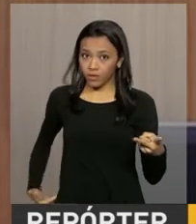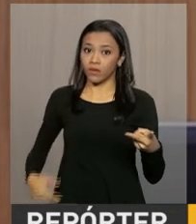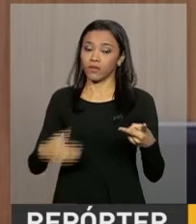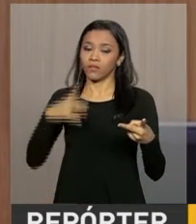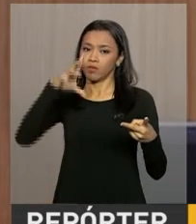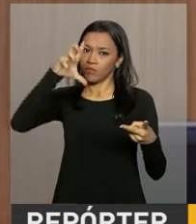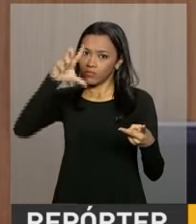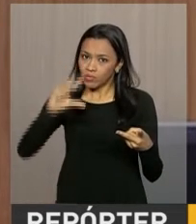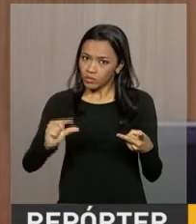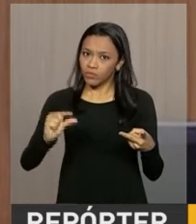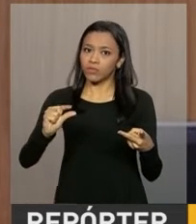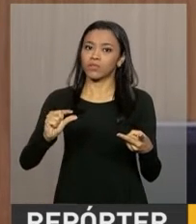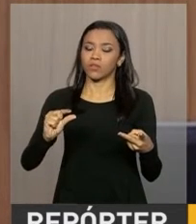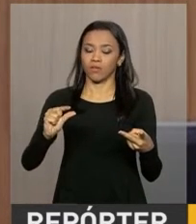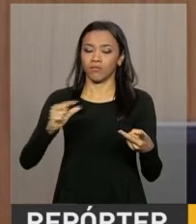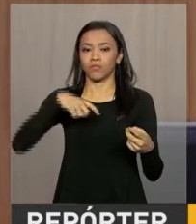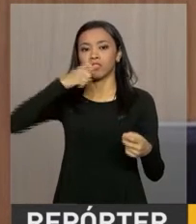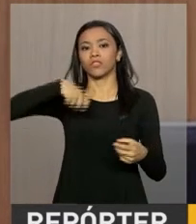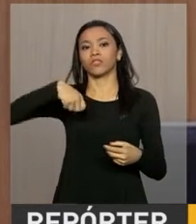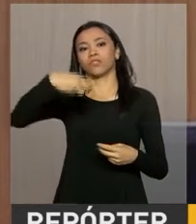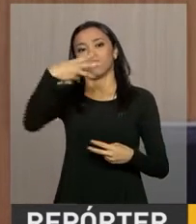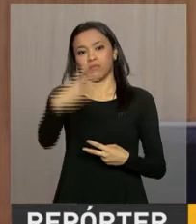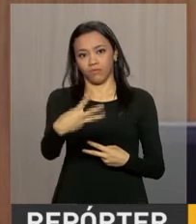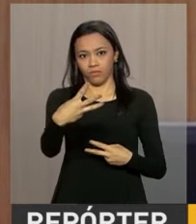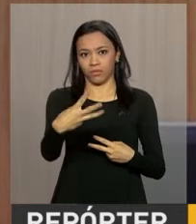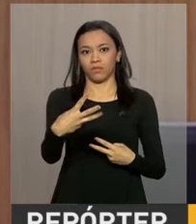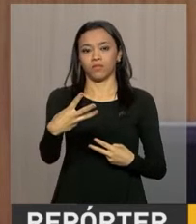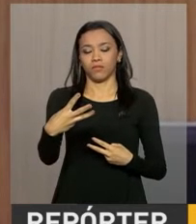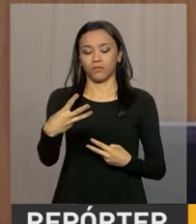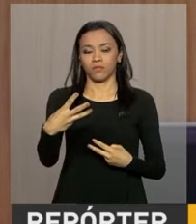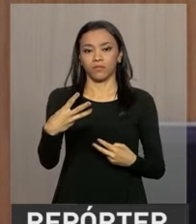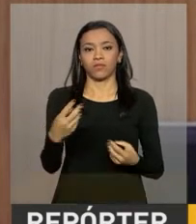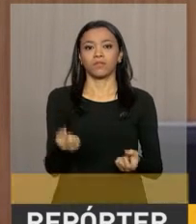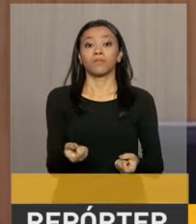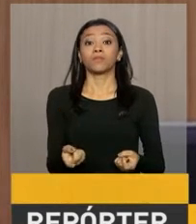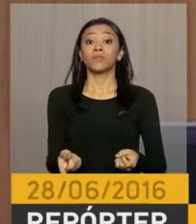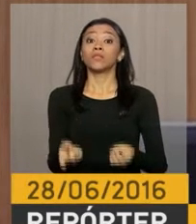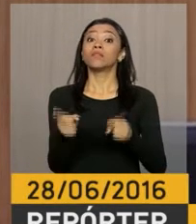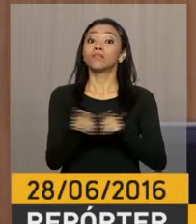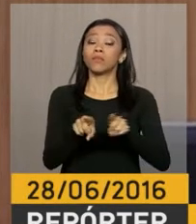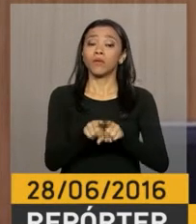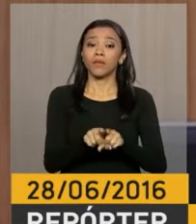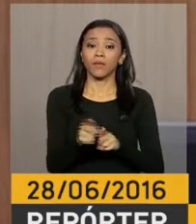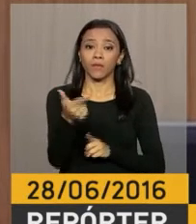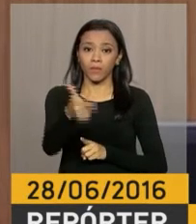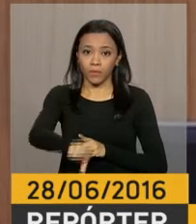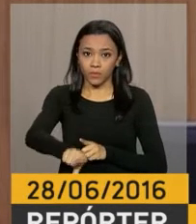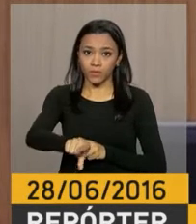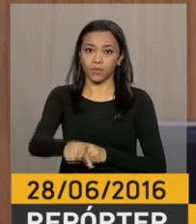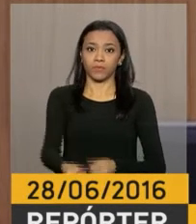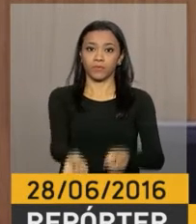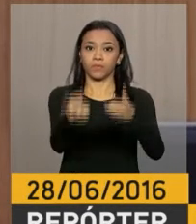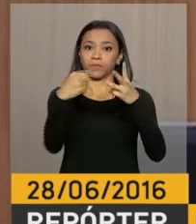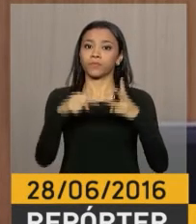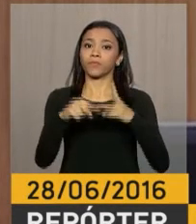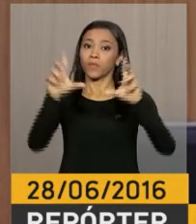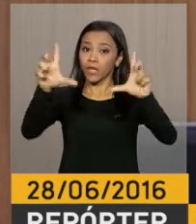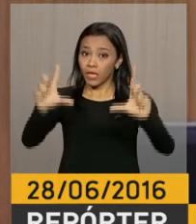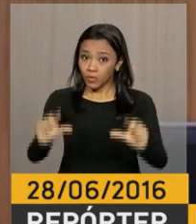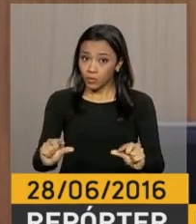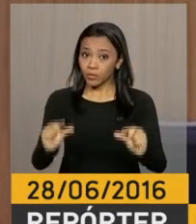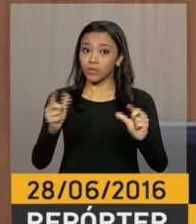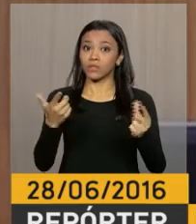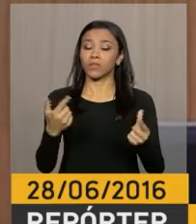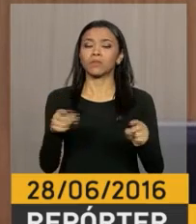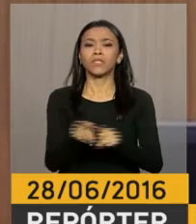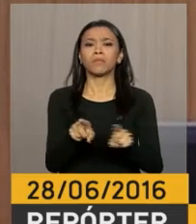de 2016, a variação trimestral desanalisada, né? E uma redução menor para a formação bruta